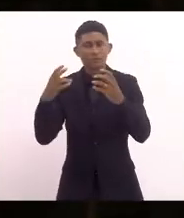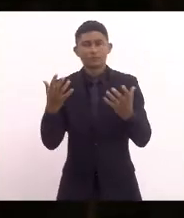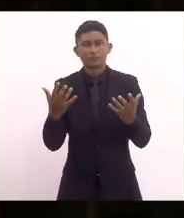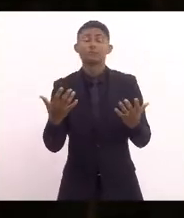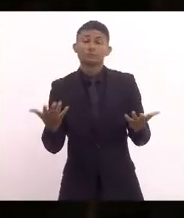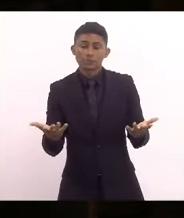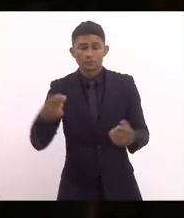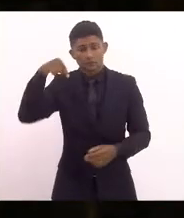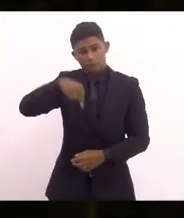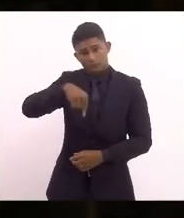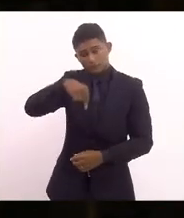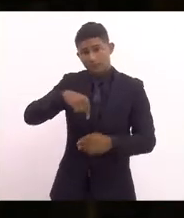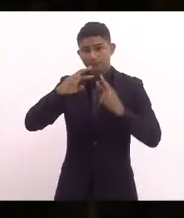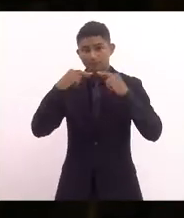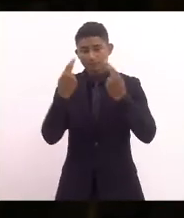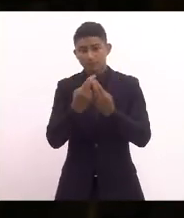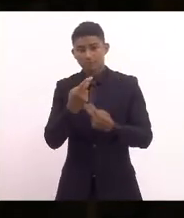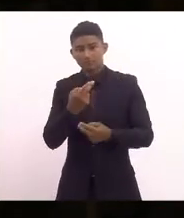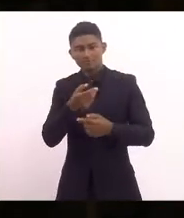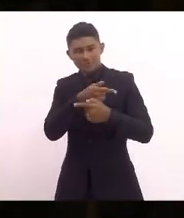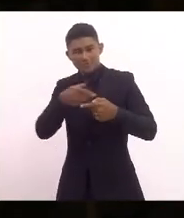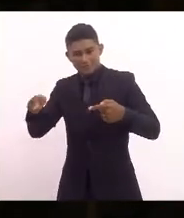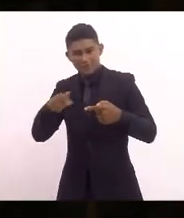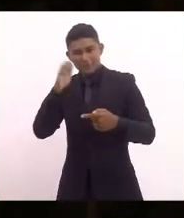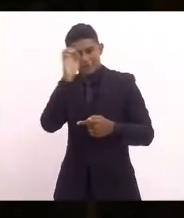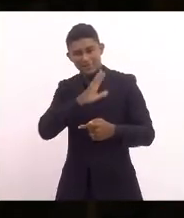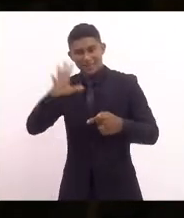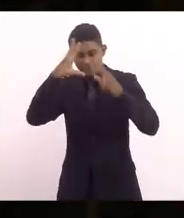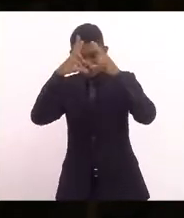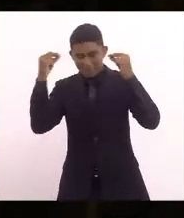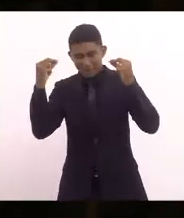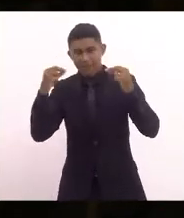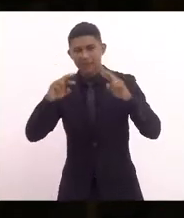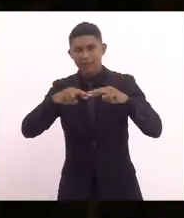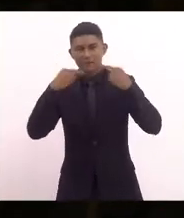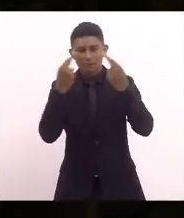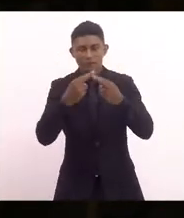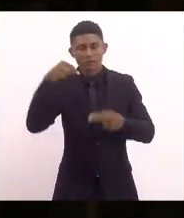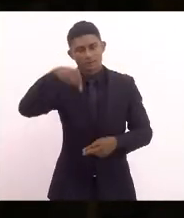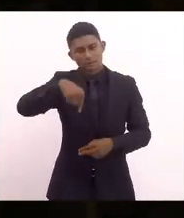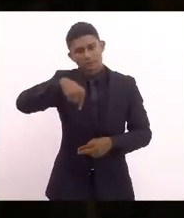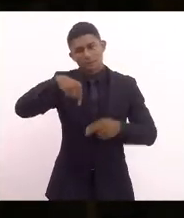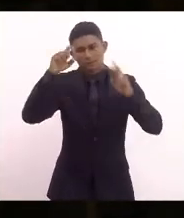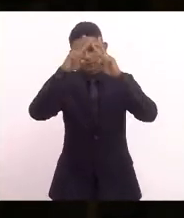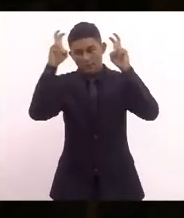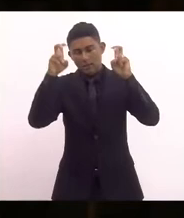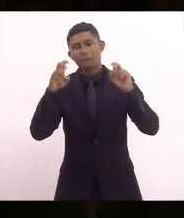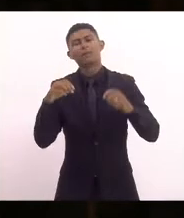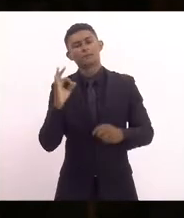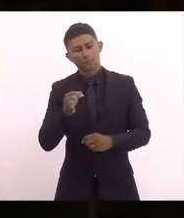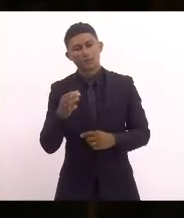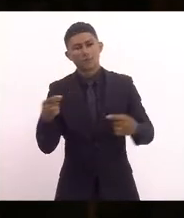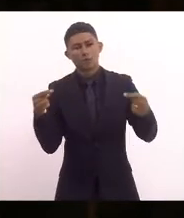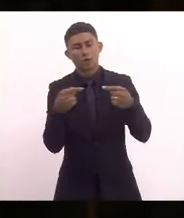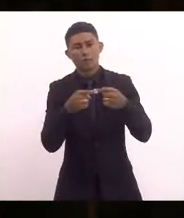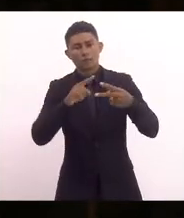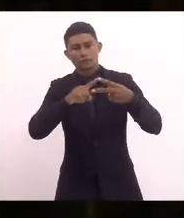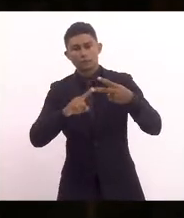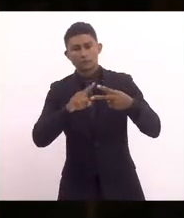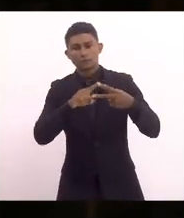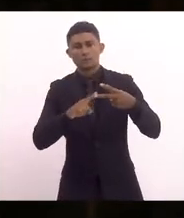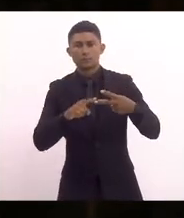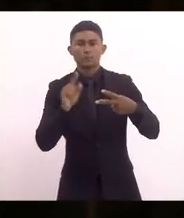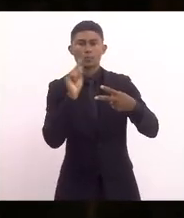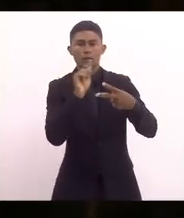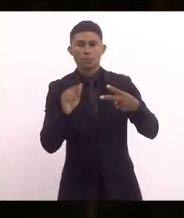da 83ª Semana Brasileira de Enfermagem está sendo desenvolvido a partir de dois eixos